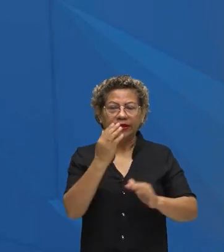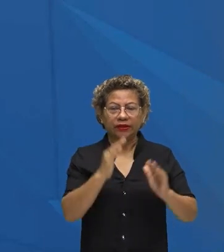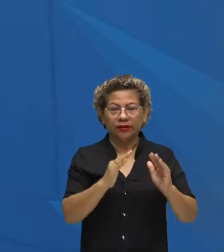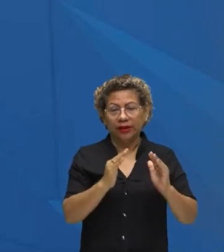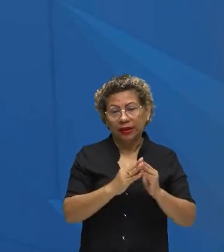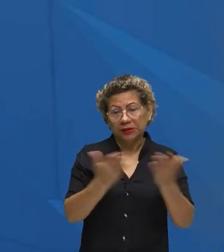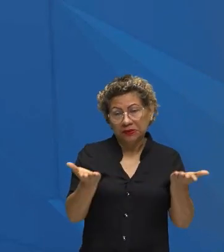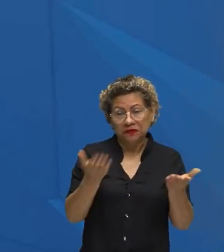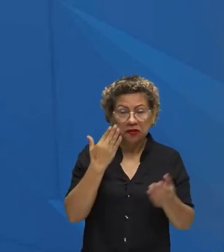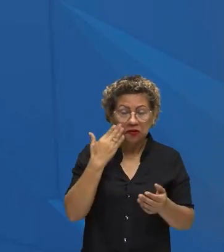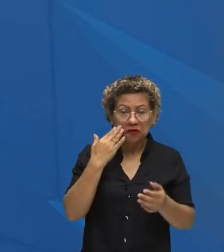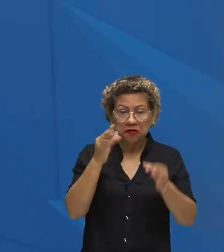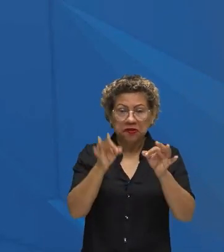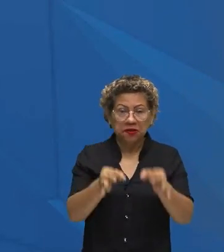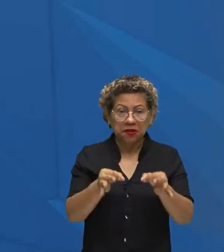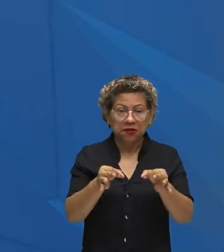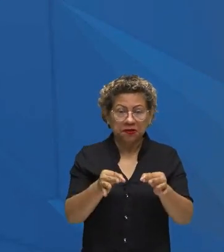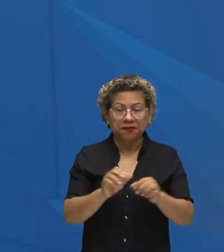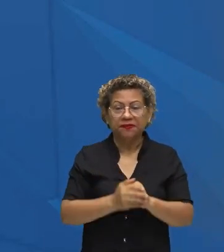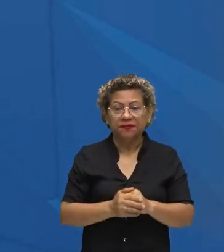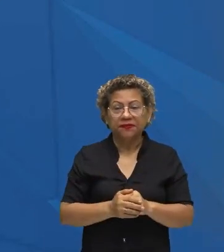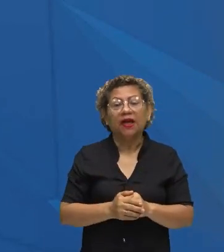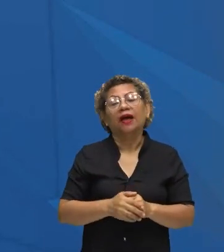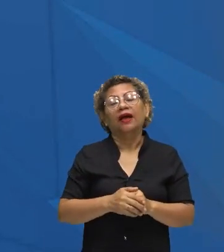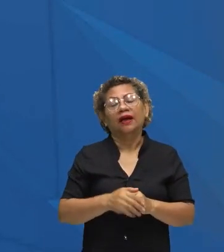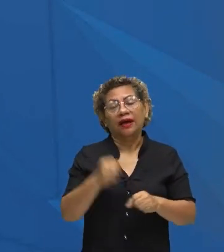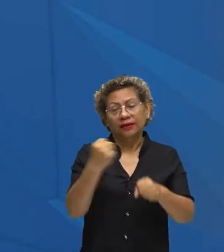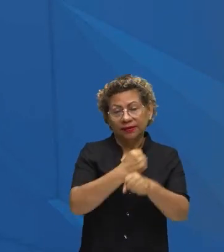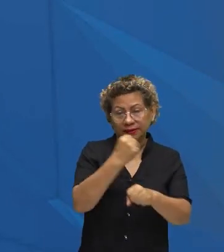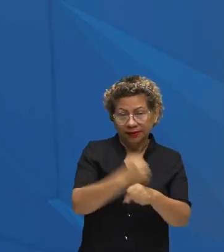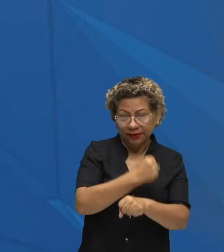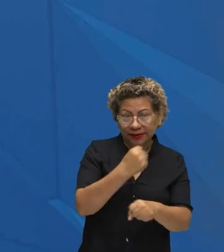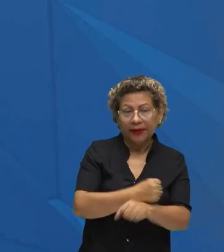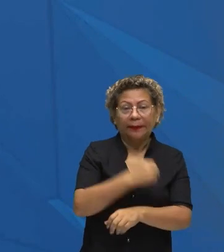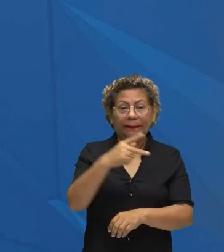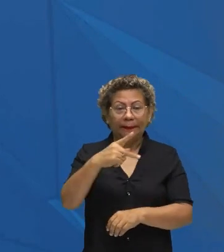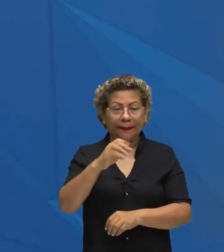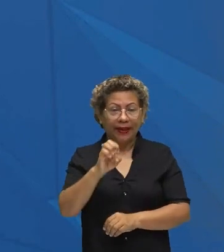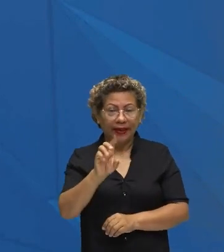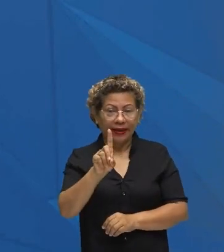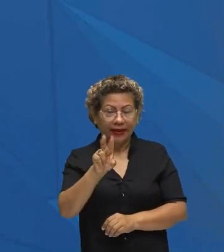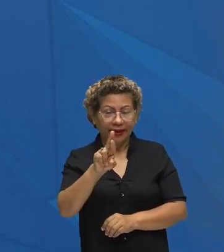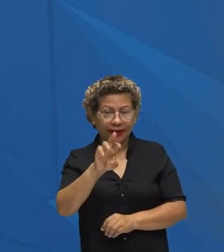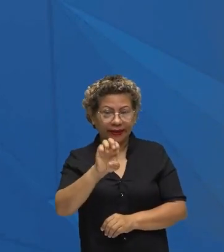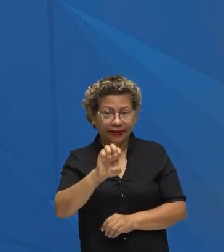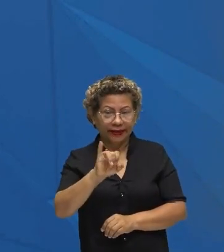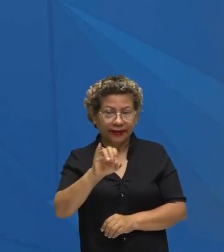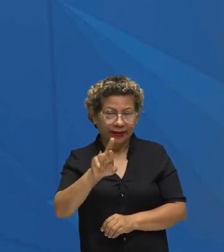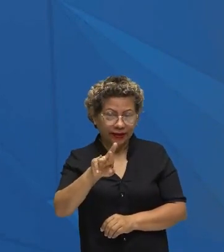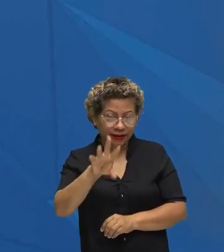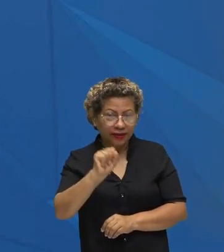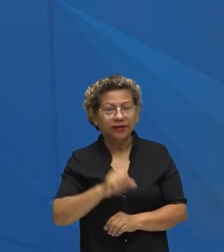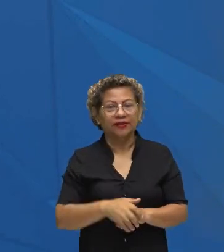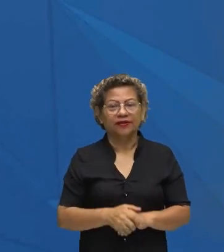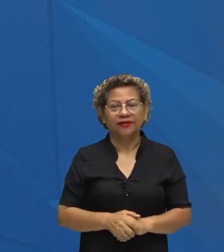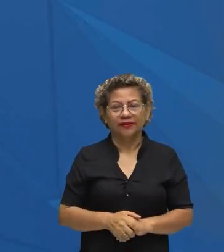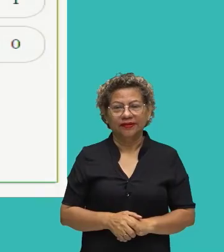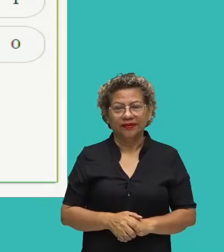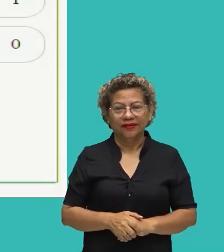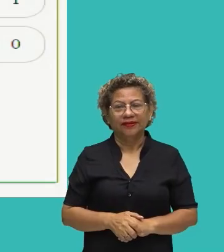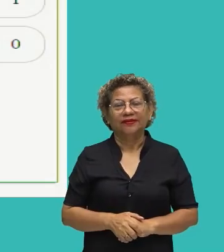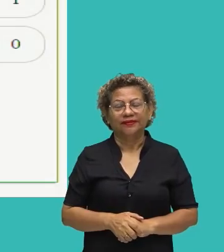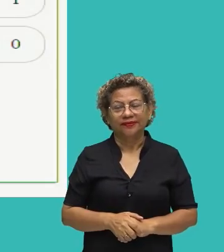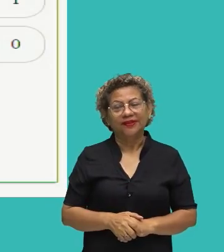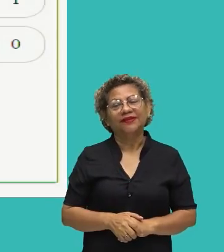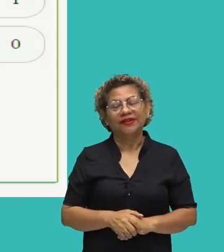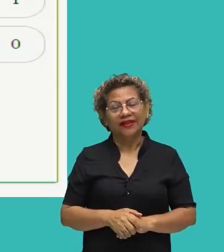para a resposta, o quiz já encerrou aí, de pedreiro, tá bom, gente? Papagaio que acompanha João de Barro vira ajudante